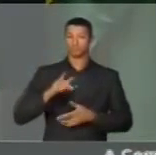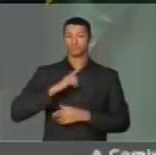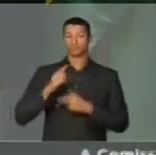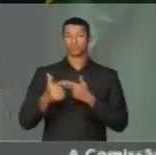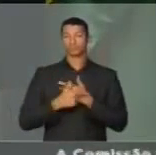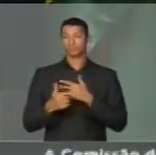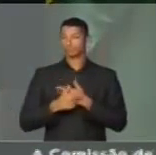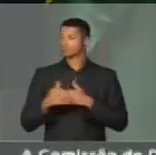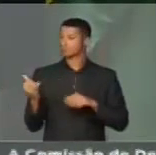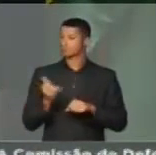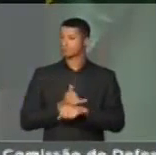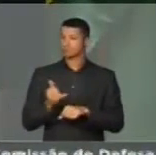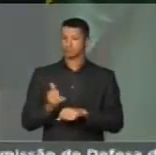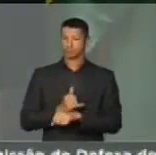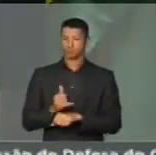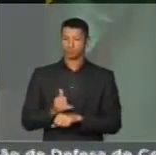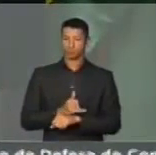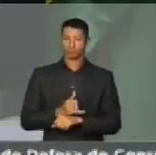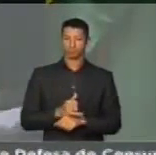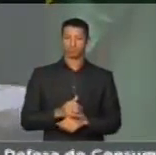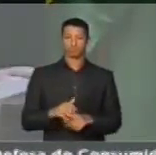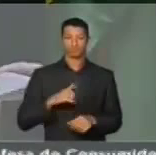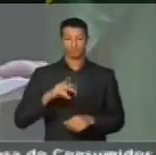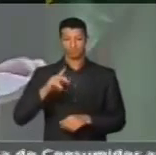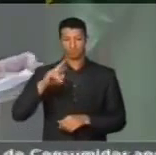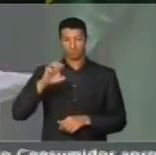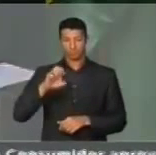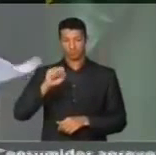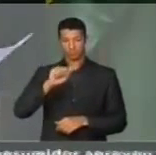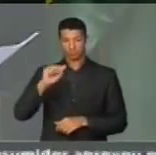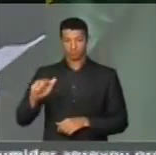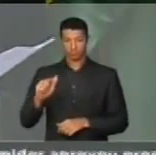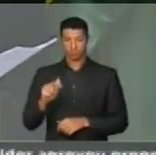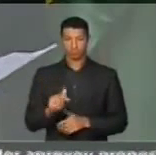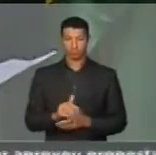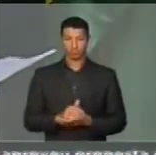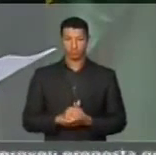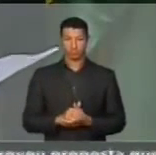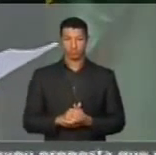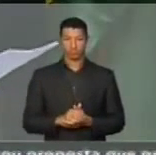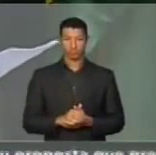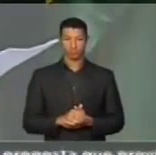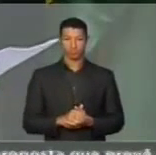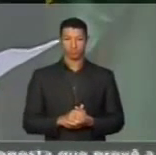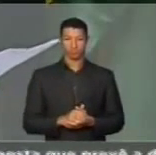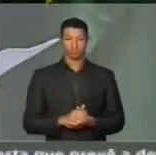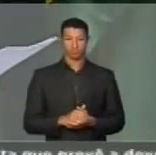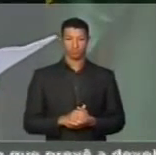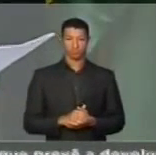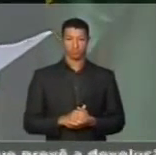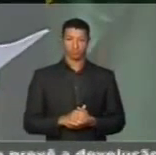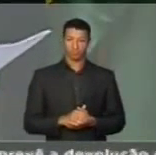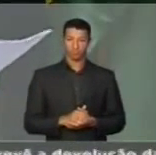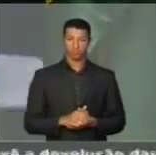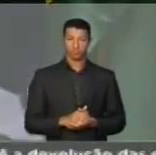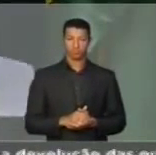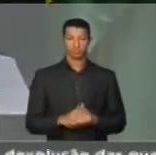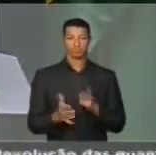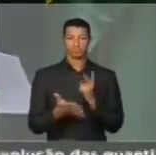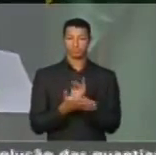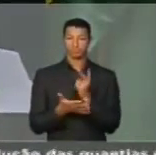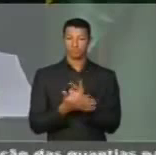papel estratégico. E o pré-sal, mesmo momentaneamente, eu queria claro, prestar um esclarecimento. Certo.